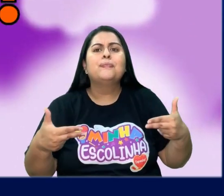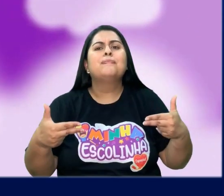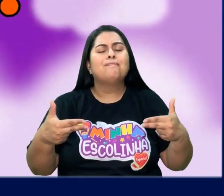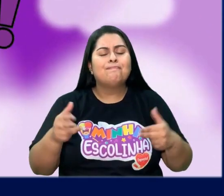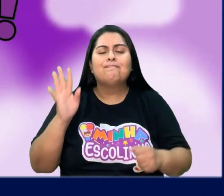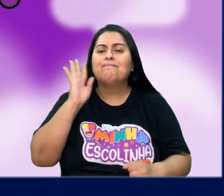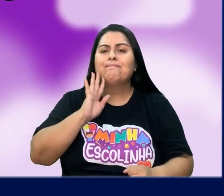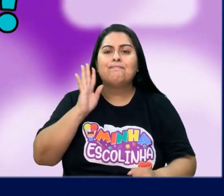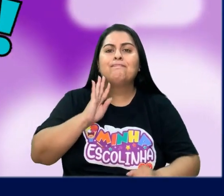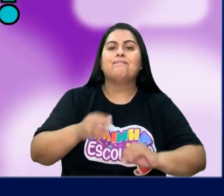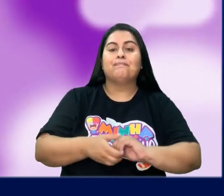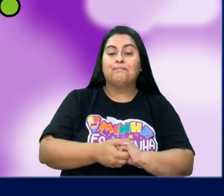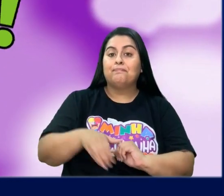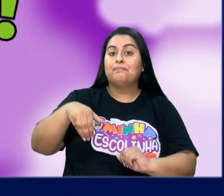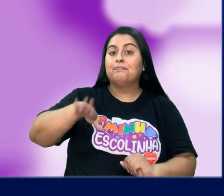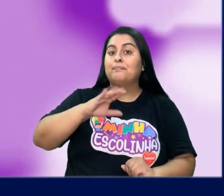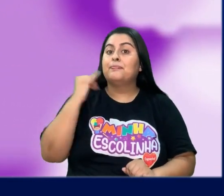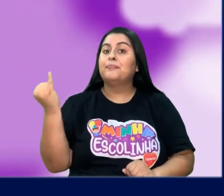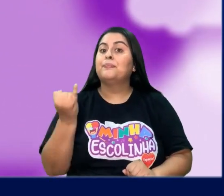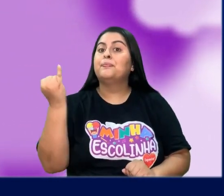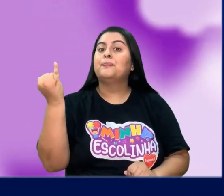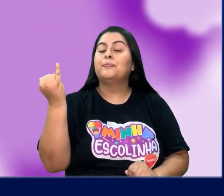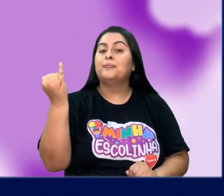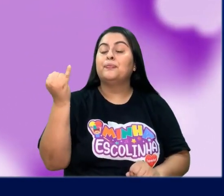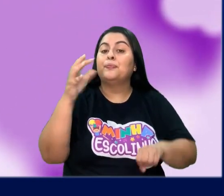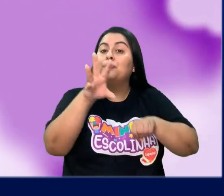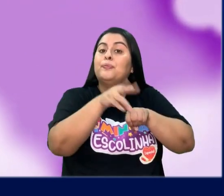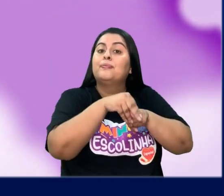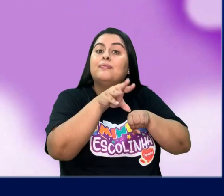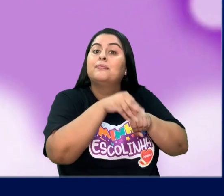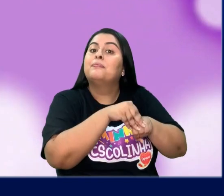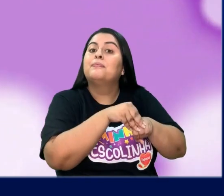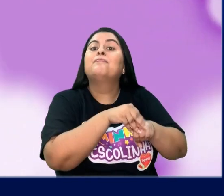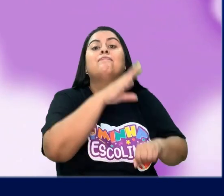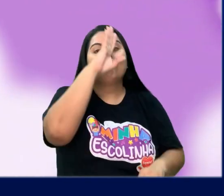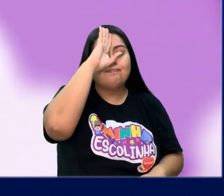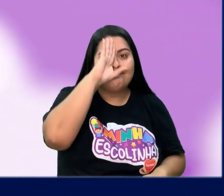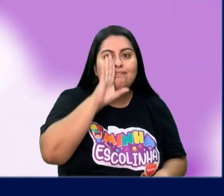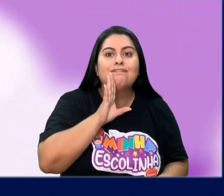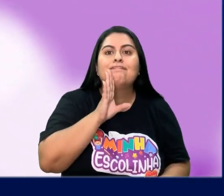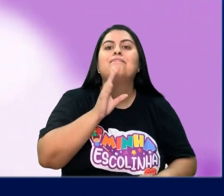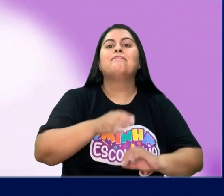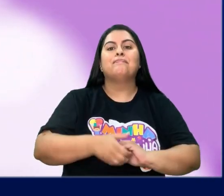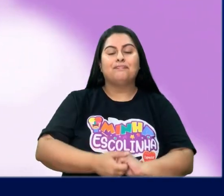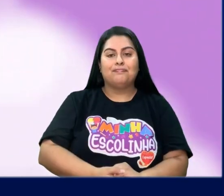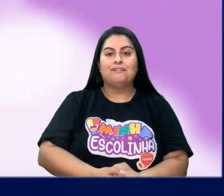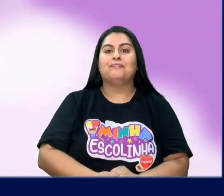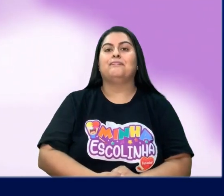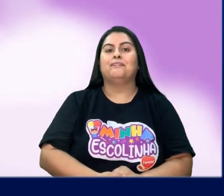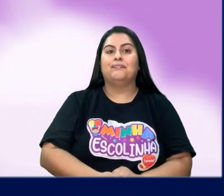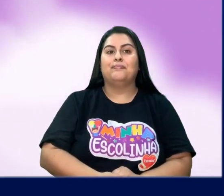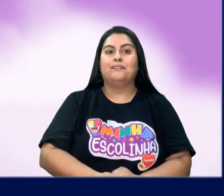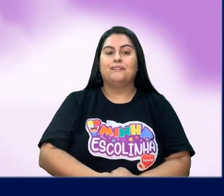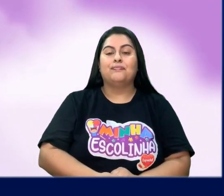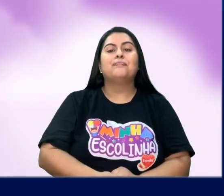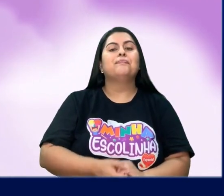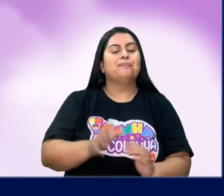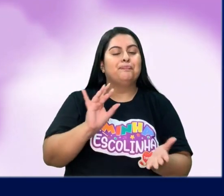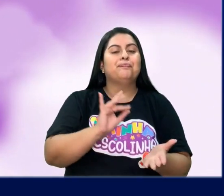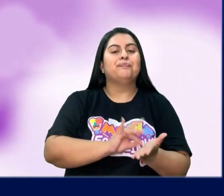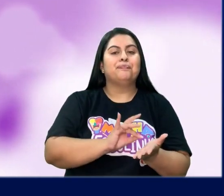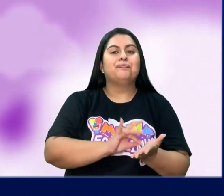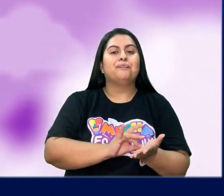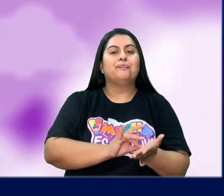legais. E o mais importante, o conhecimento é de graça!